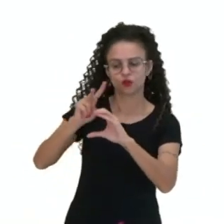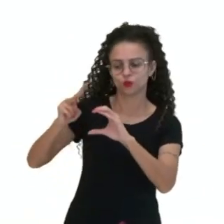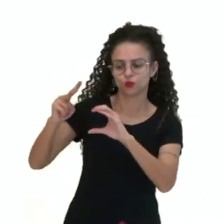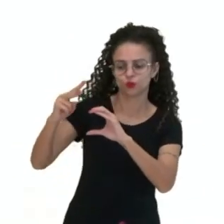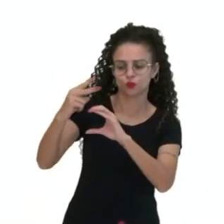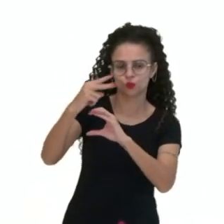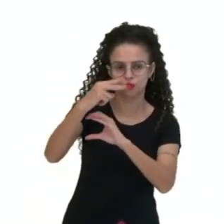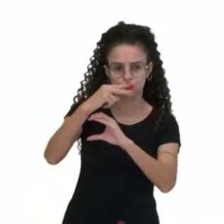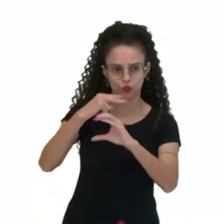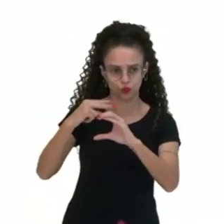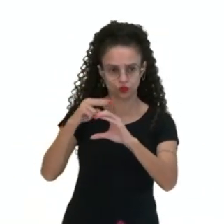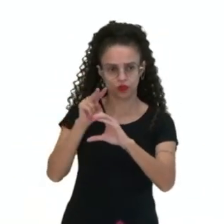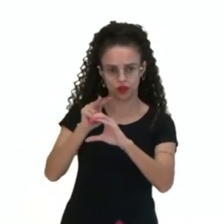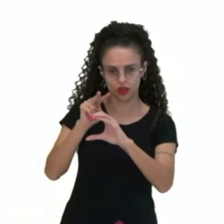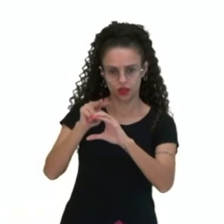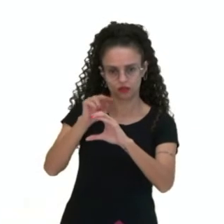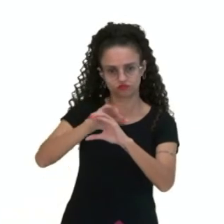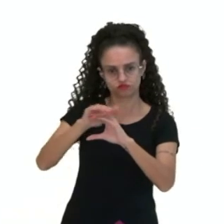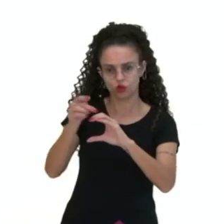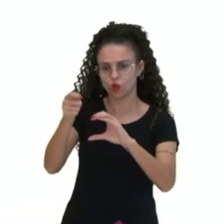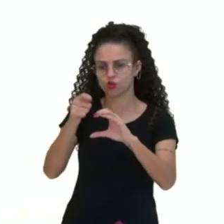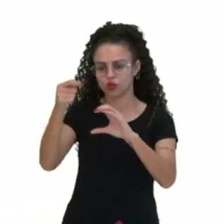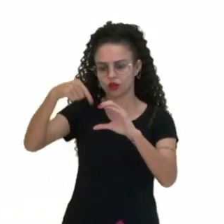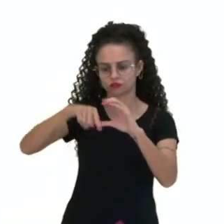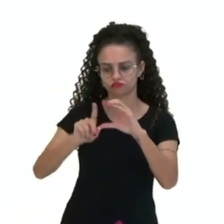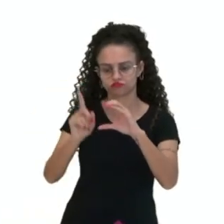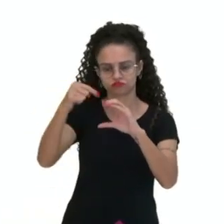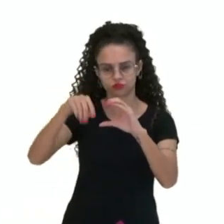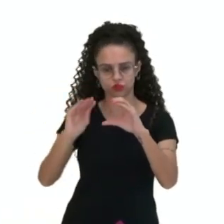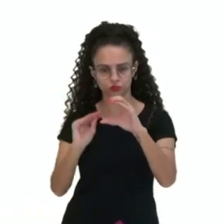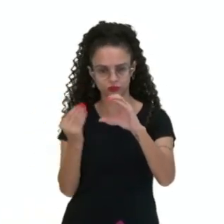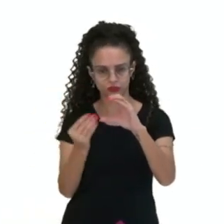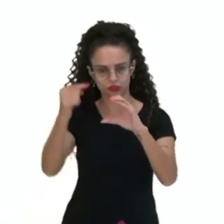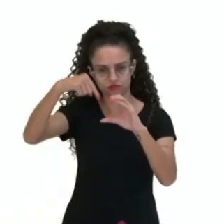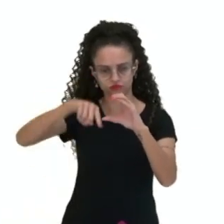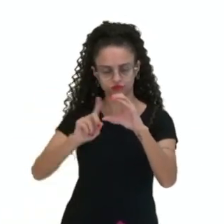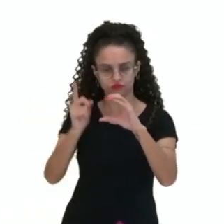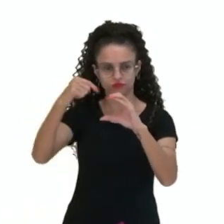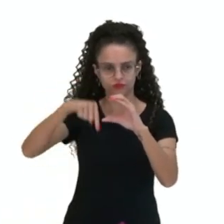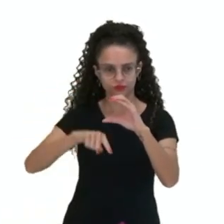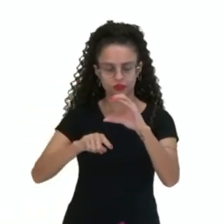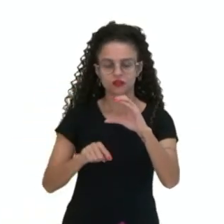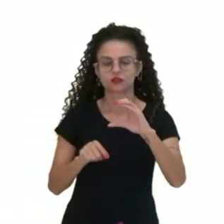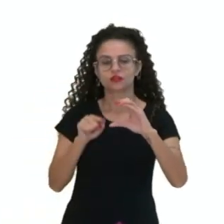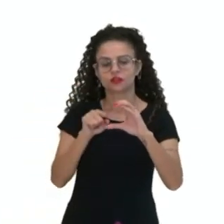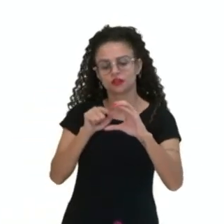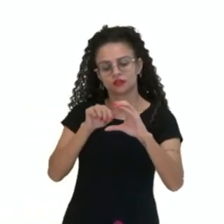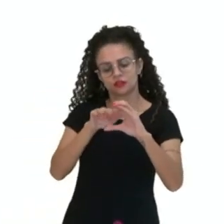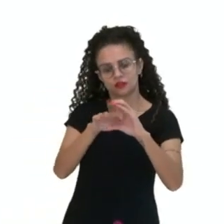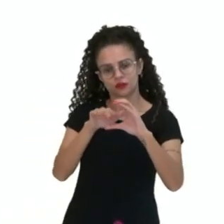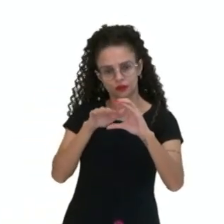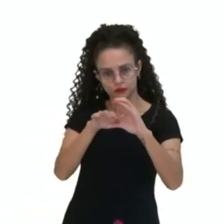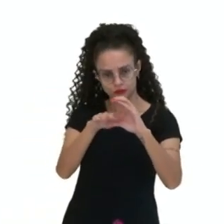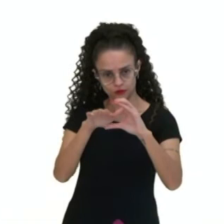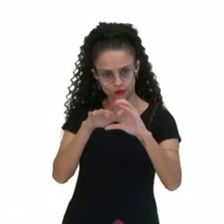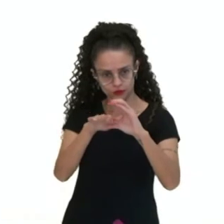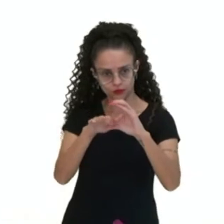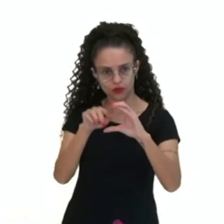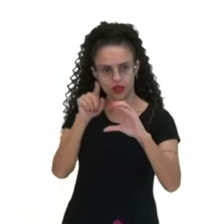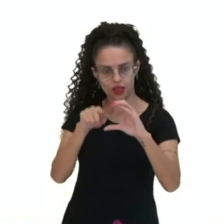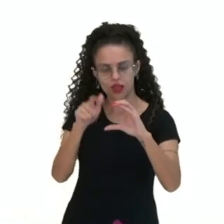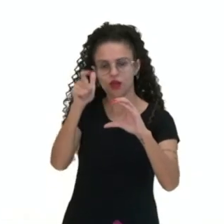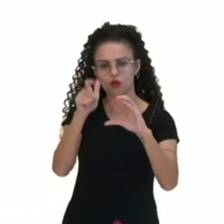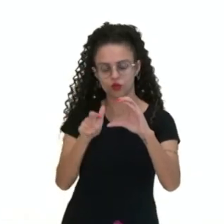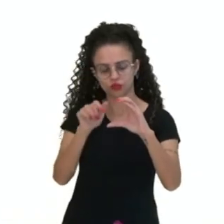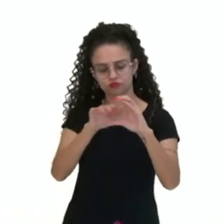revestir, né? Protegendo e controlando ali a entrada e a saída de substâncias no interior da célula. O citoplasma, que é o local